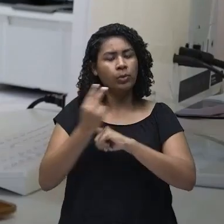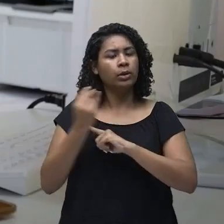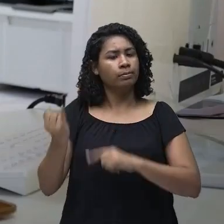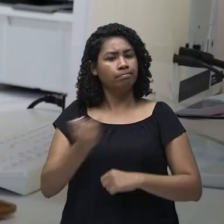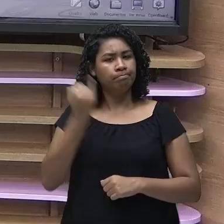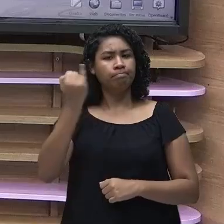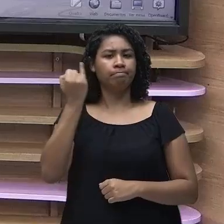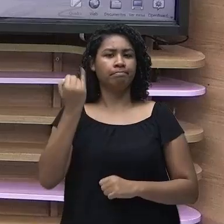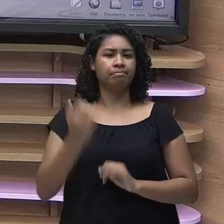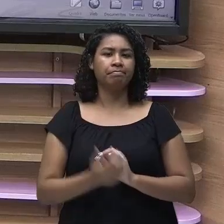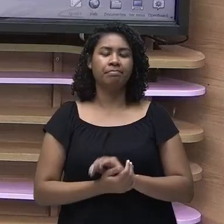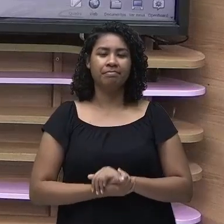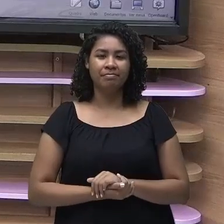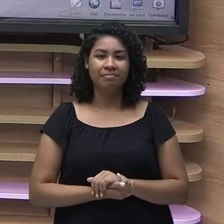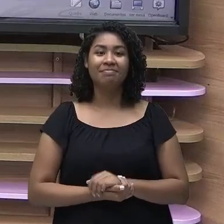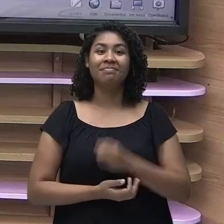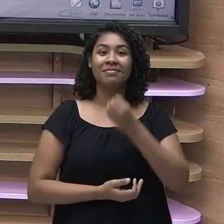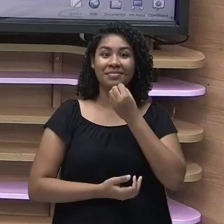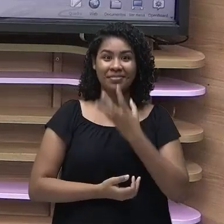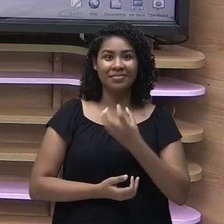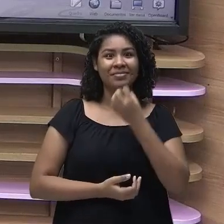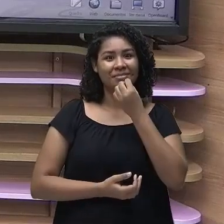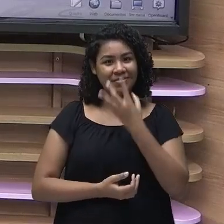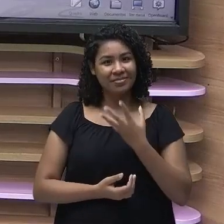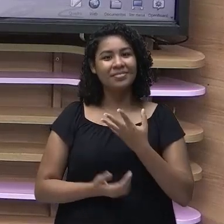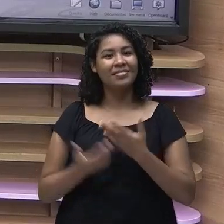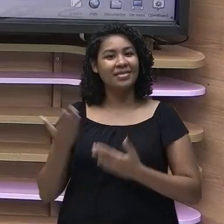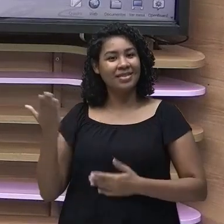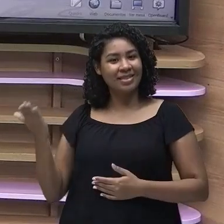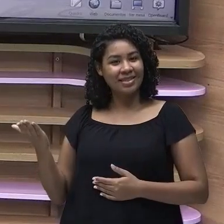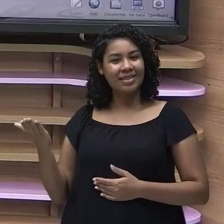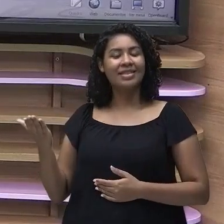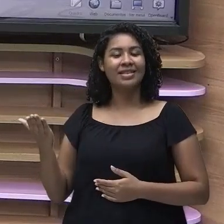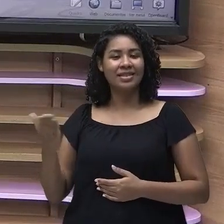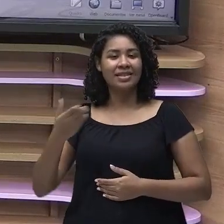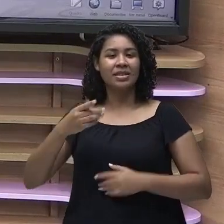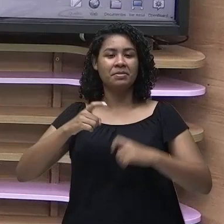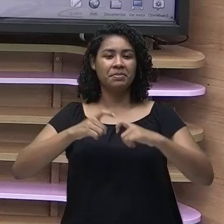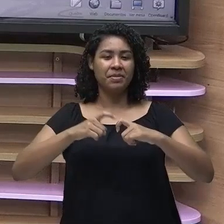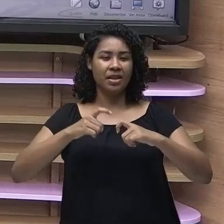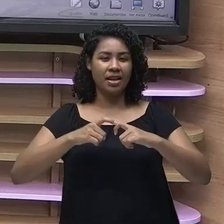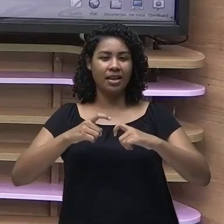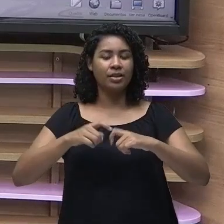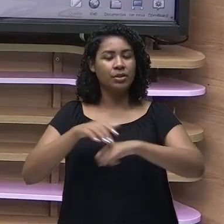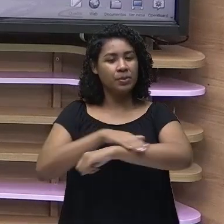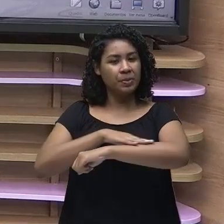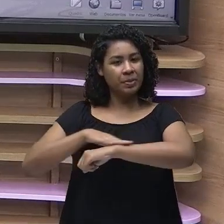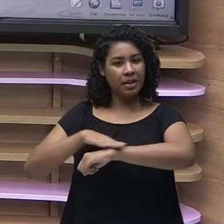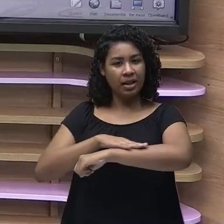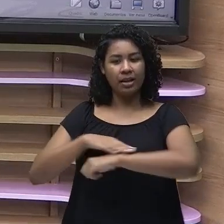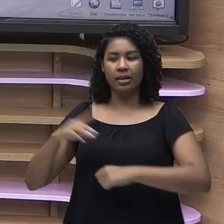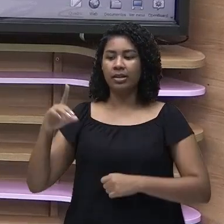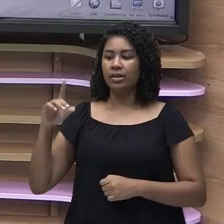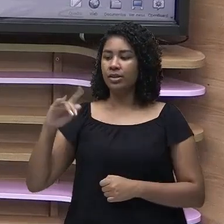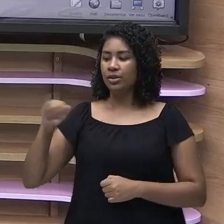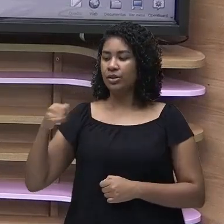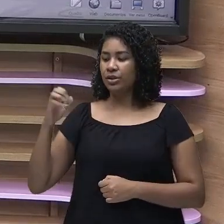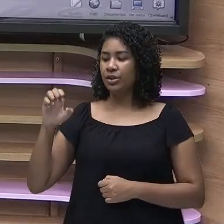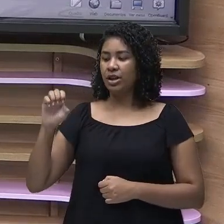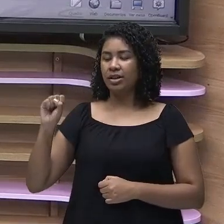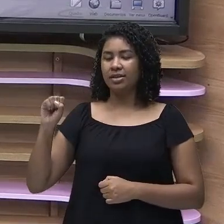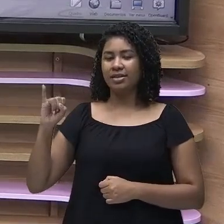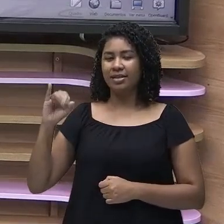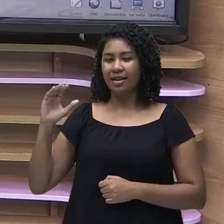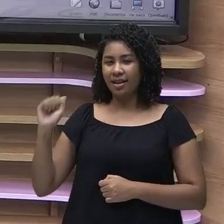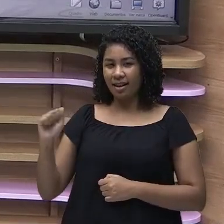sempre lembrado. Muito bem, né? A gente teve a participação aí da dermatologista, a doutora Jéssica, que trouxe aí pra gente informações